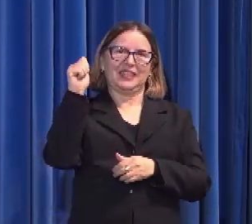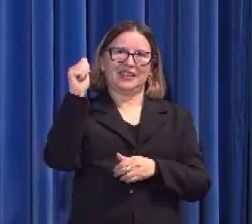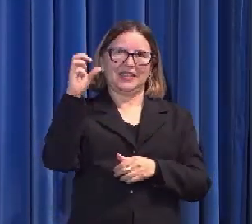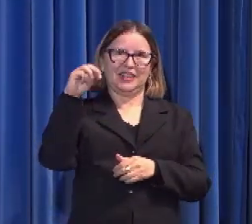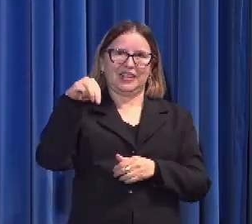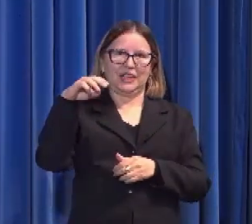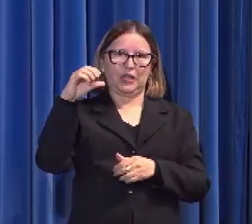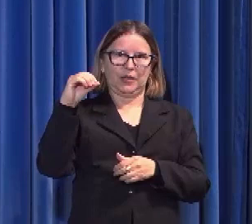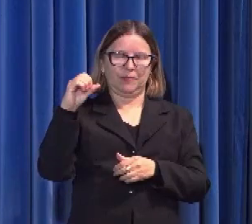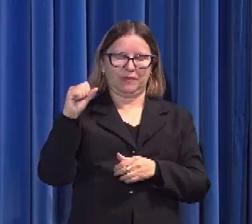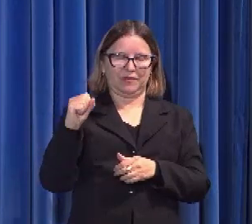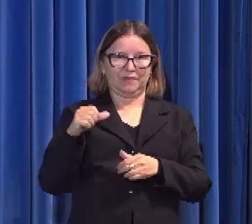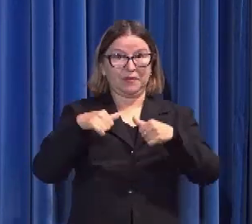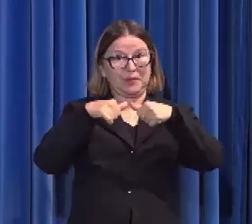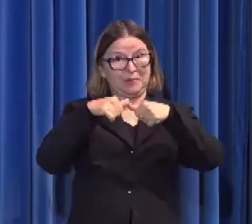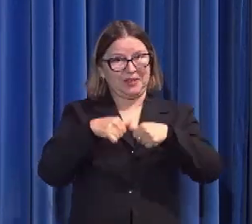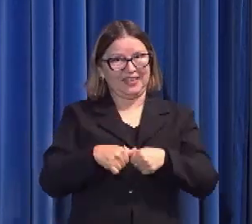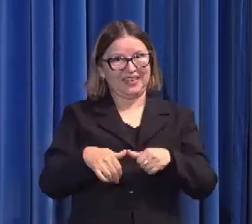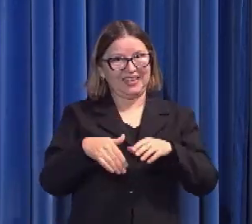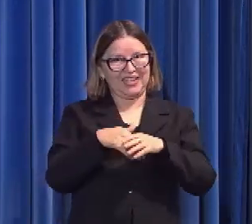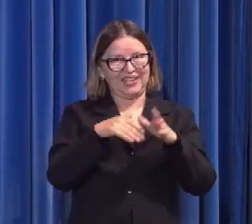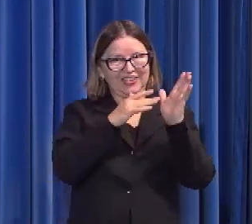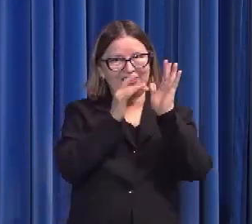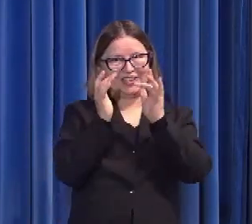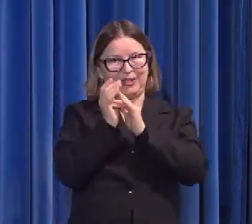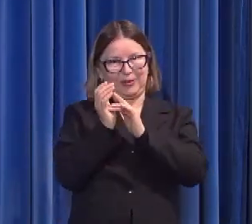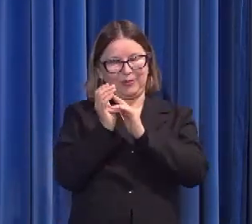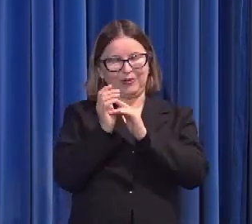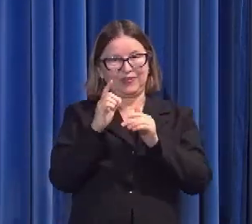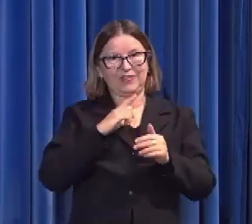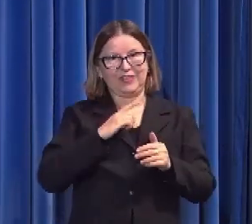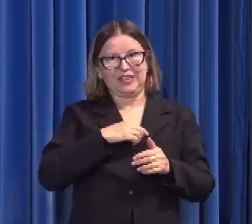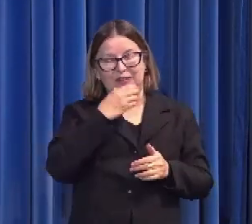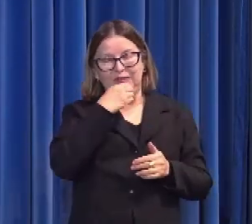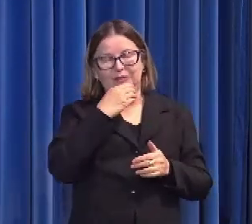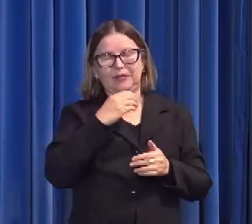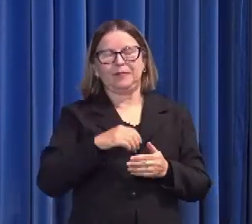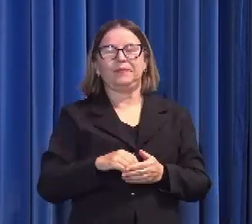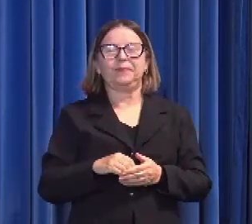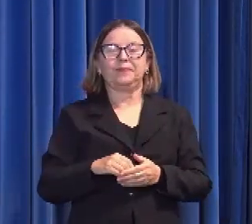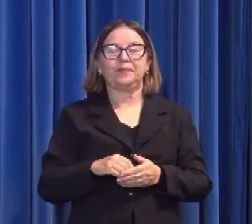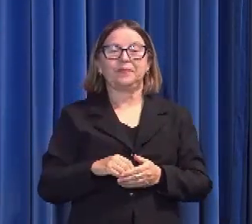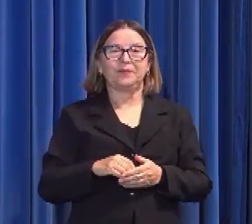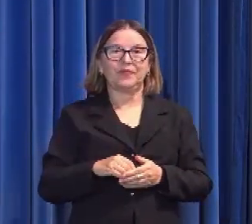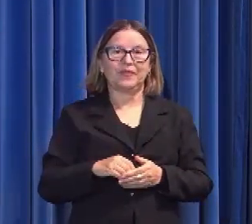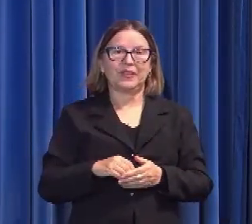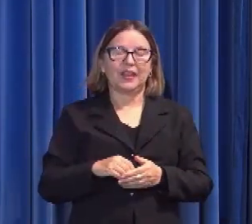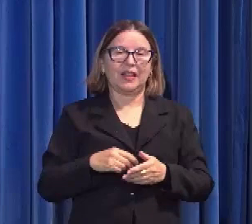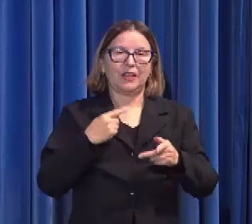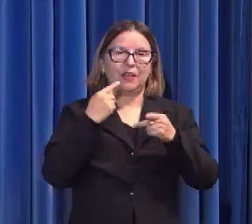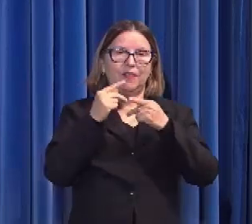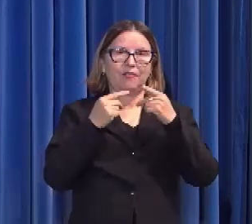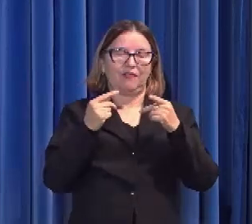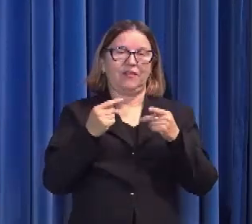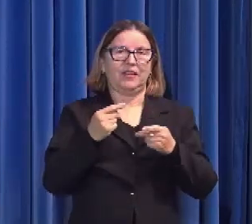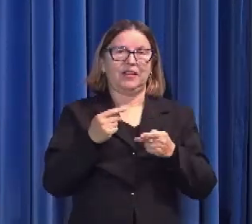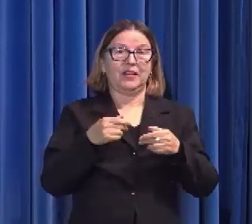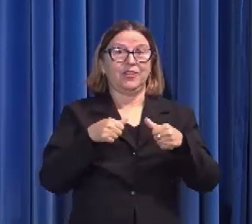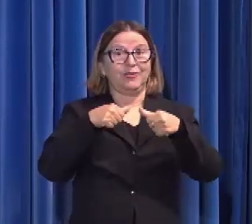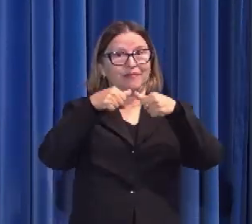esses Versículos iniciais estão falando sobre permanecer habitar habitar em